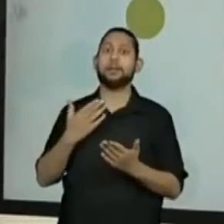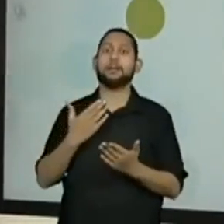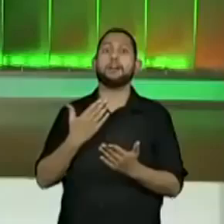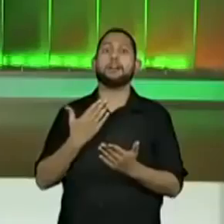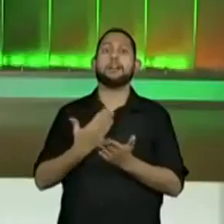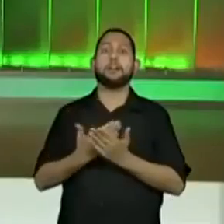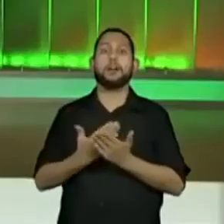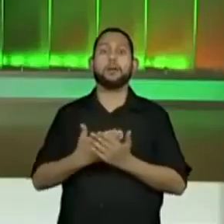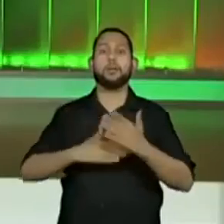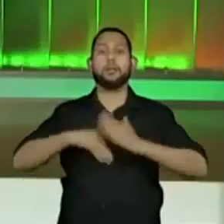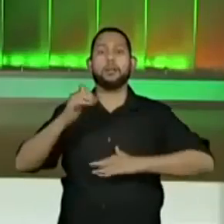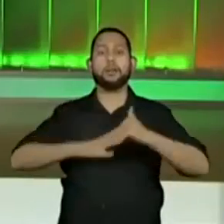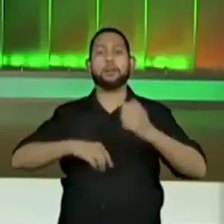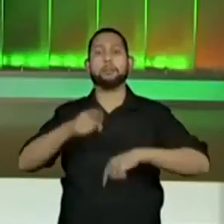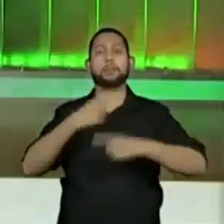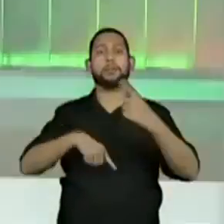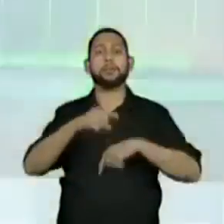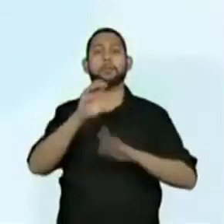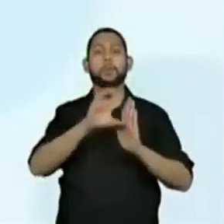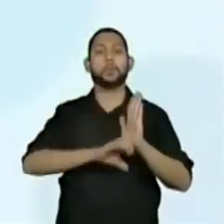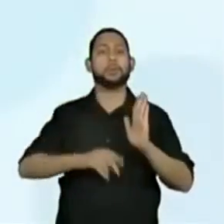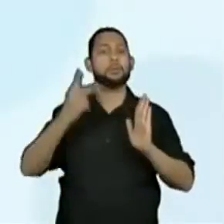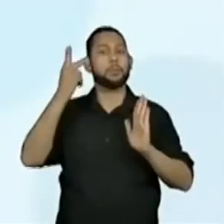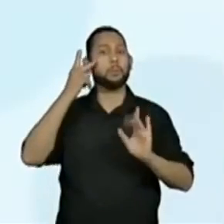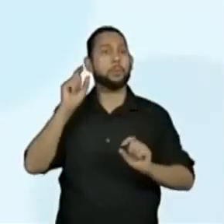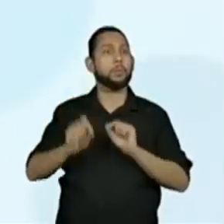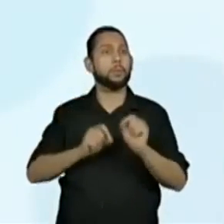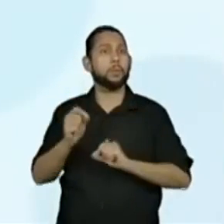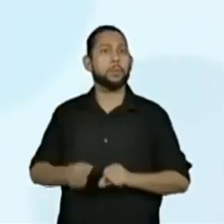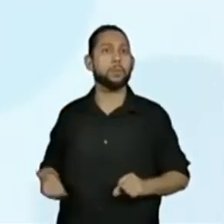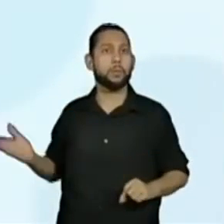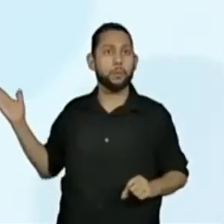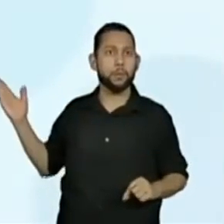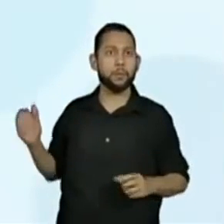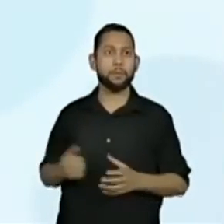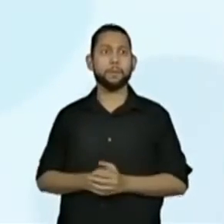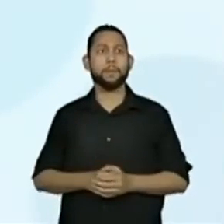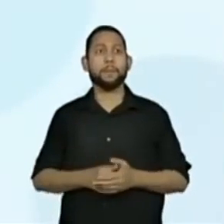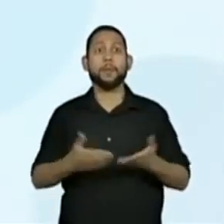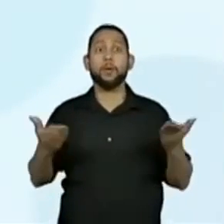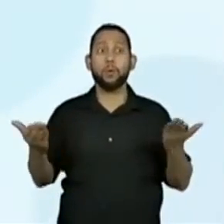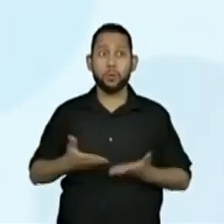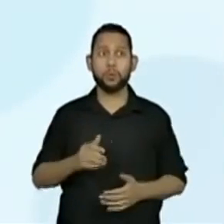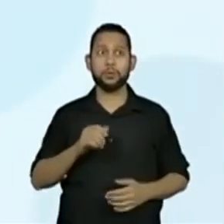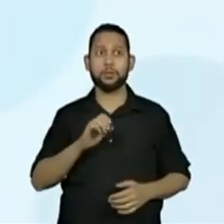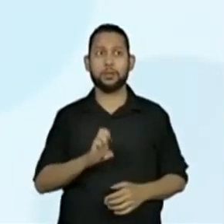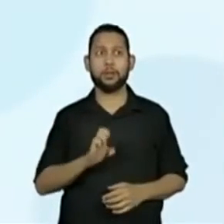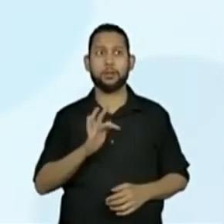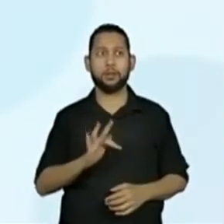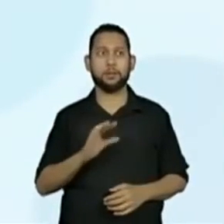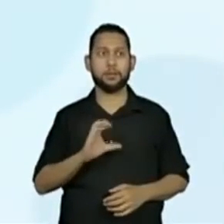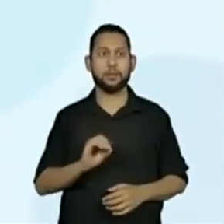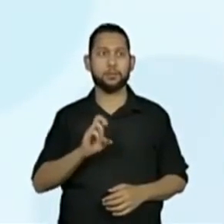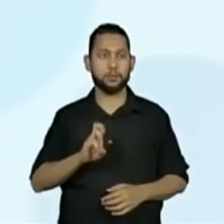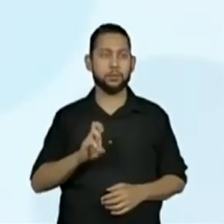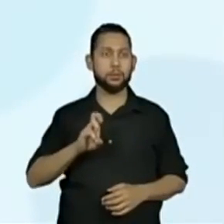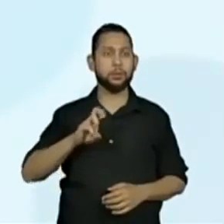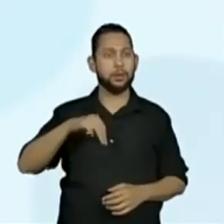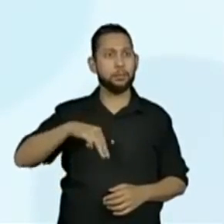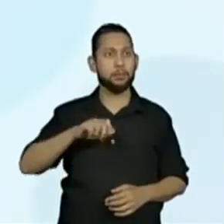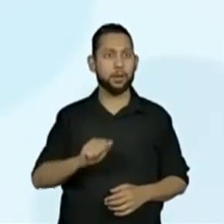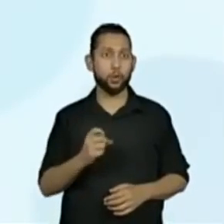habilidade E hoje nós vamos fazer af-05